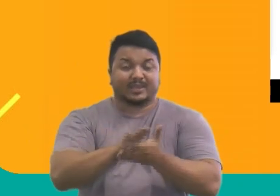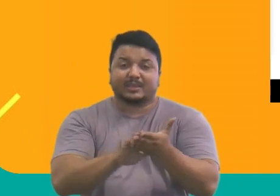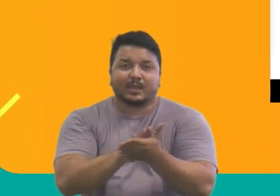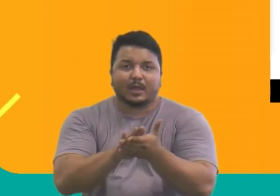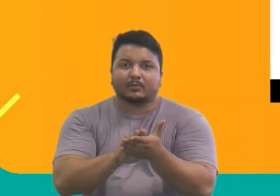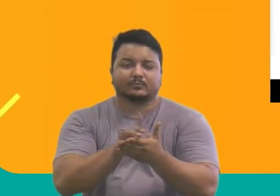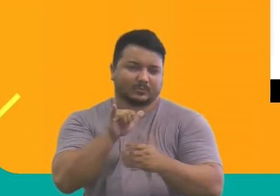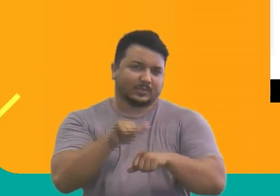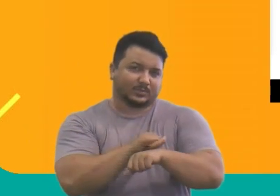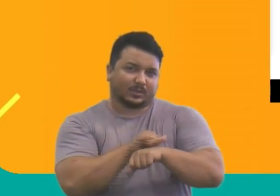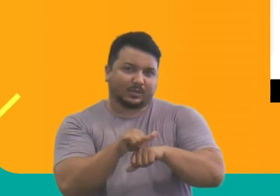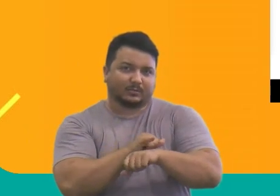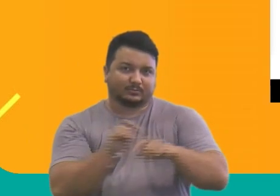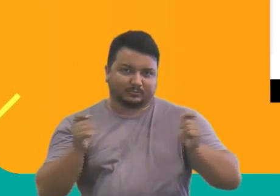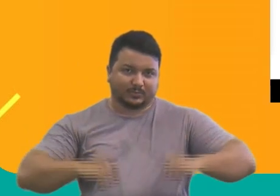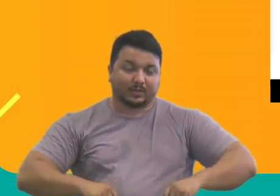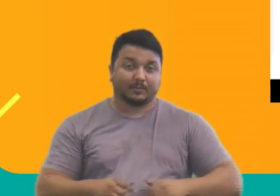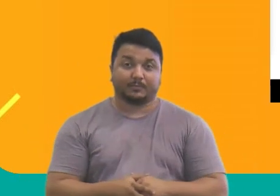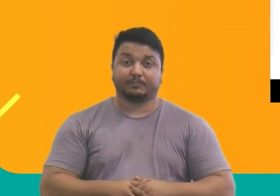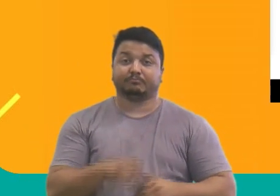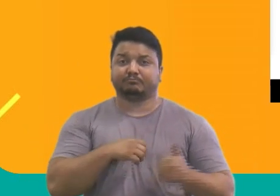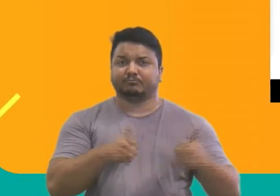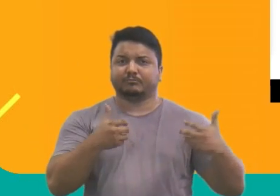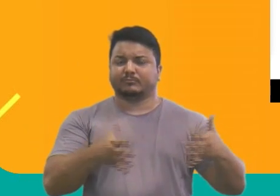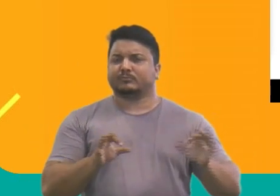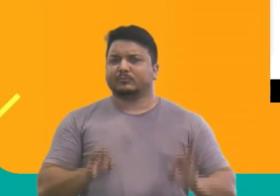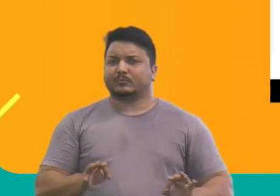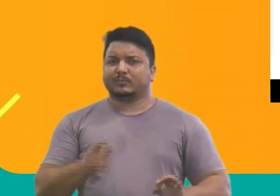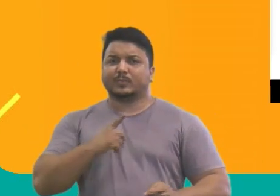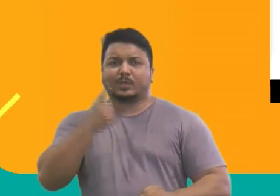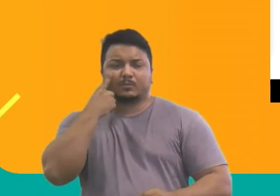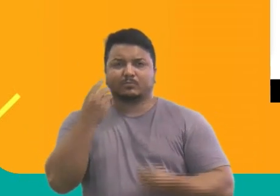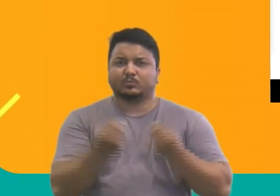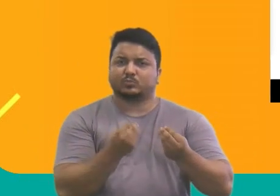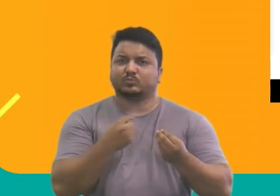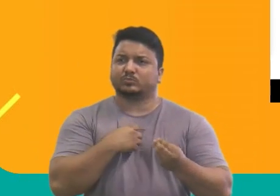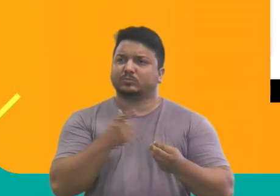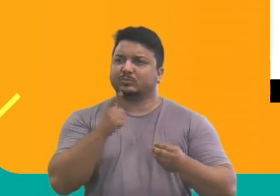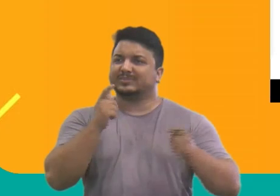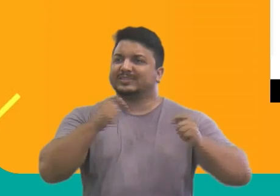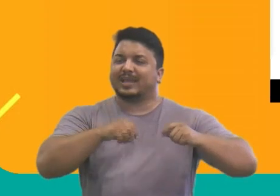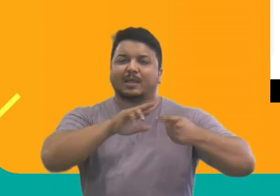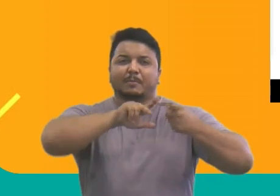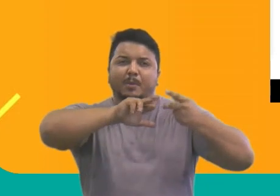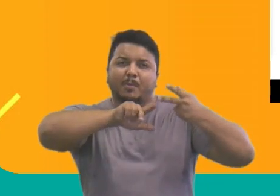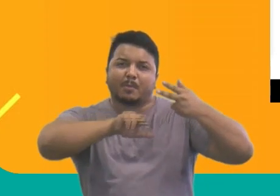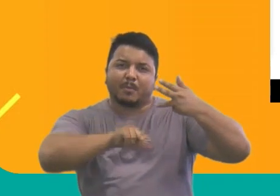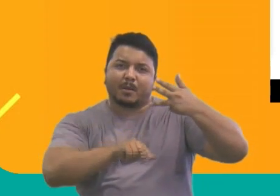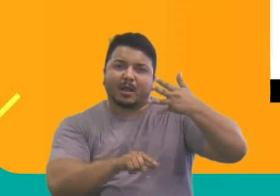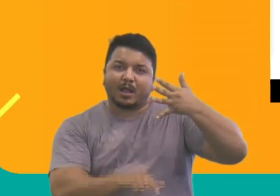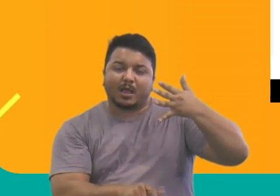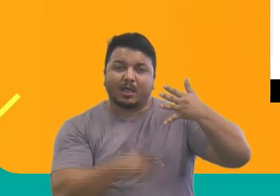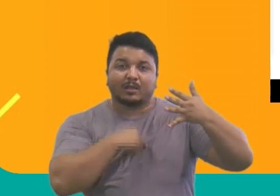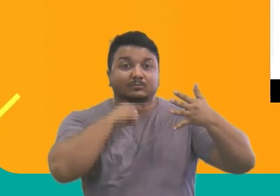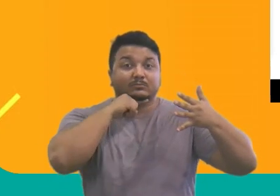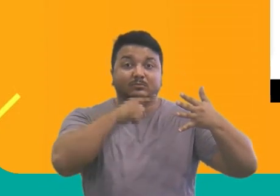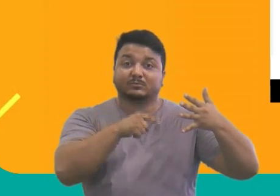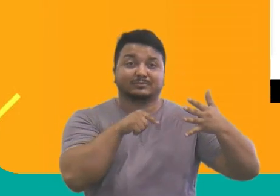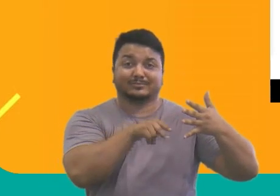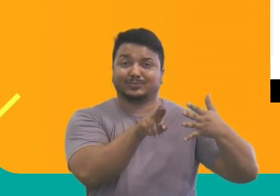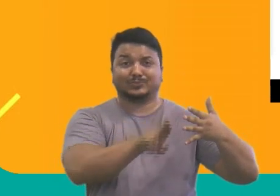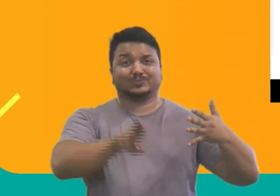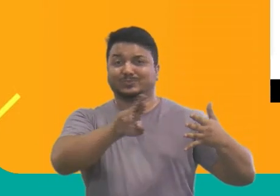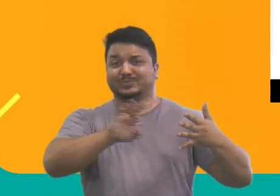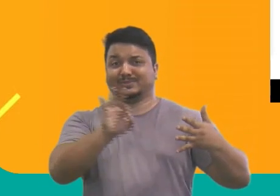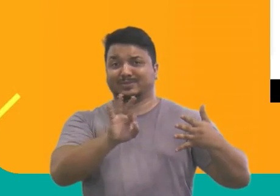estratégia. Ele narra para você um eixo com muitas substâncias e uma reação que não vai ser útil